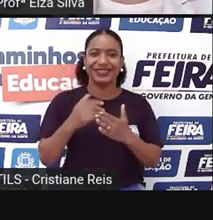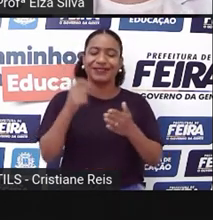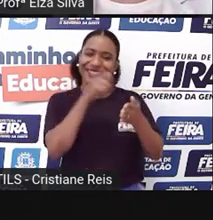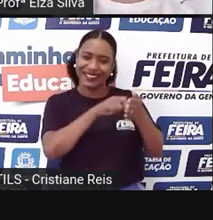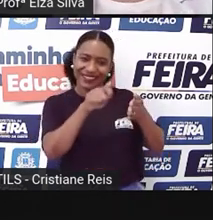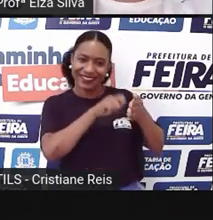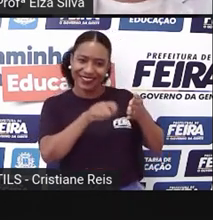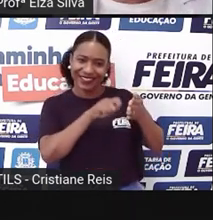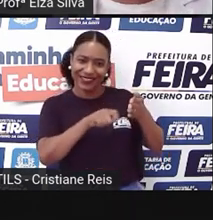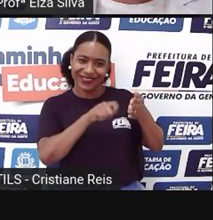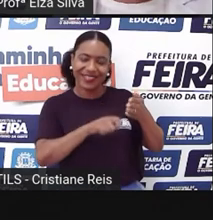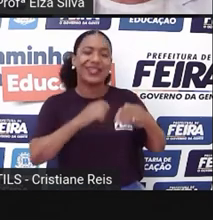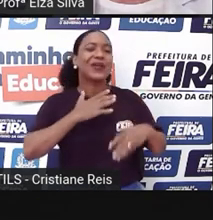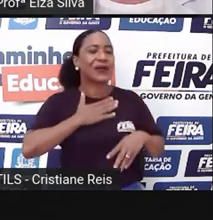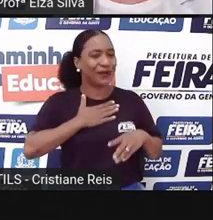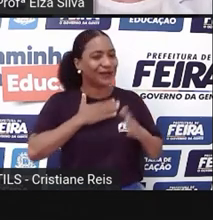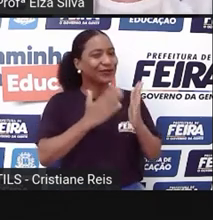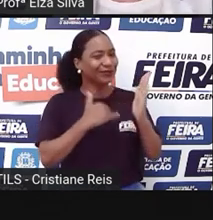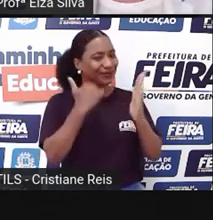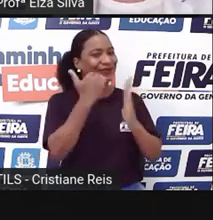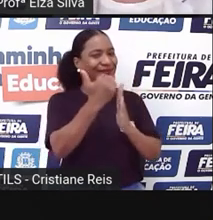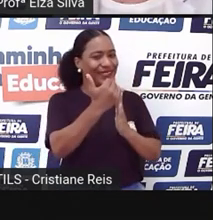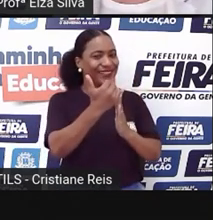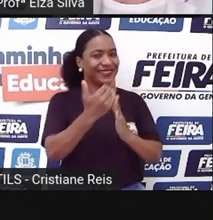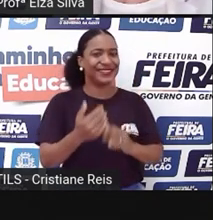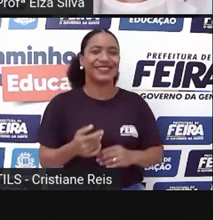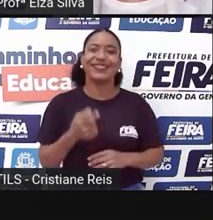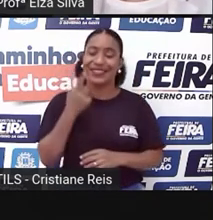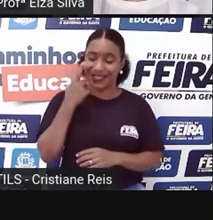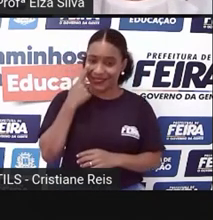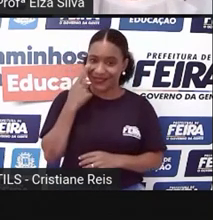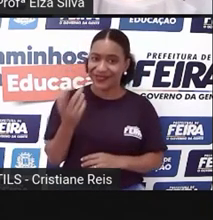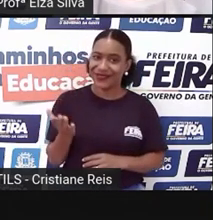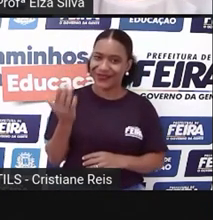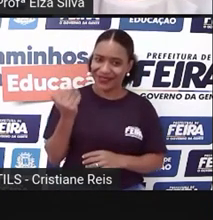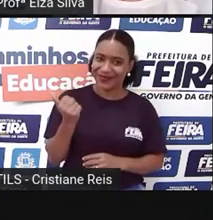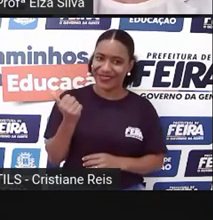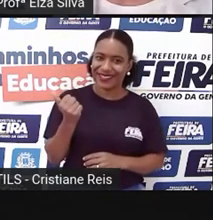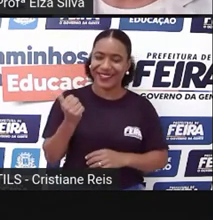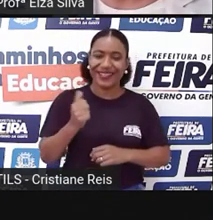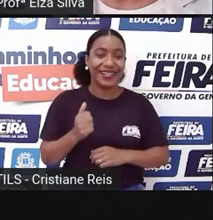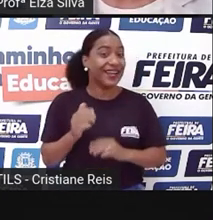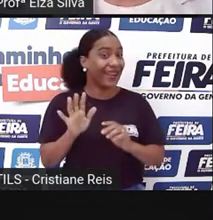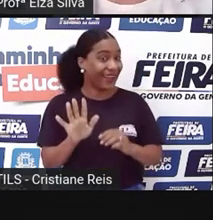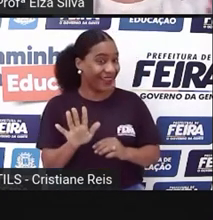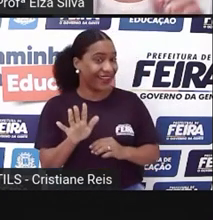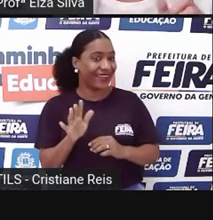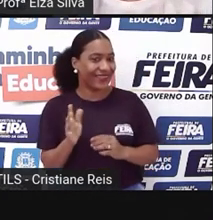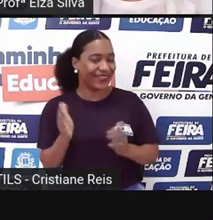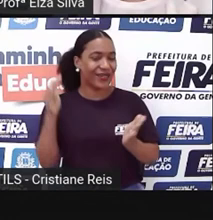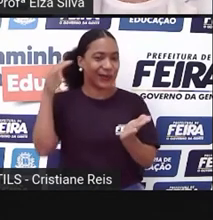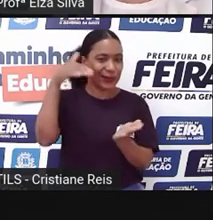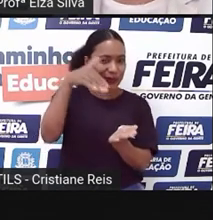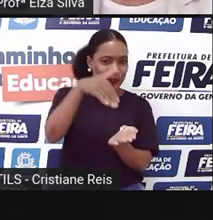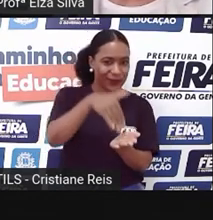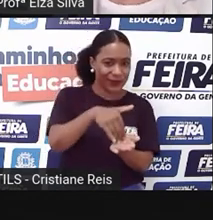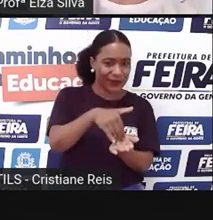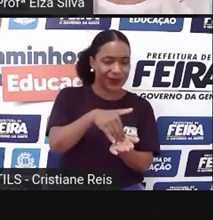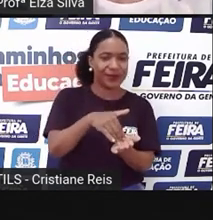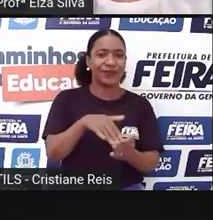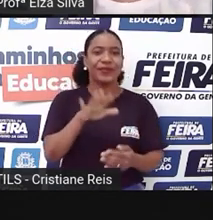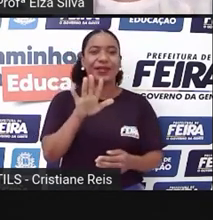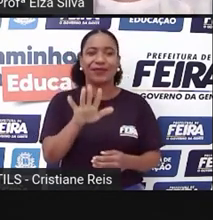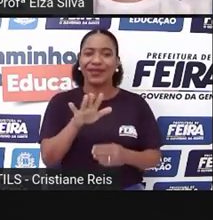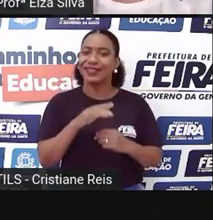escrever. Ok? So, let's go. E chegamos então ao final de nossa aula, mas eu não posso encerrar